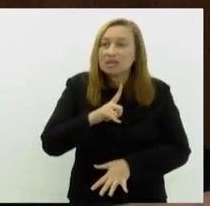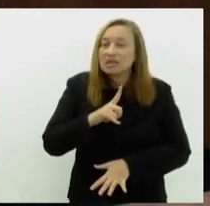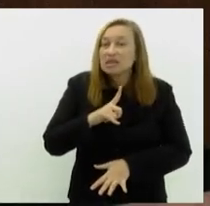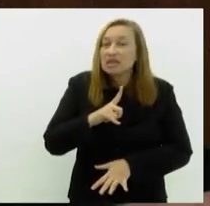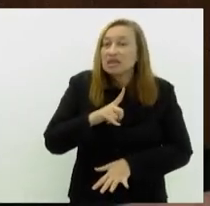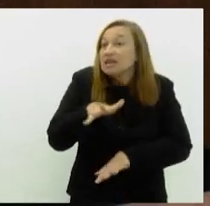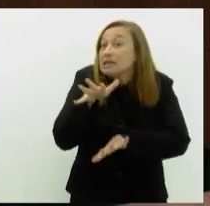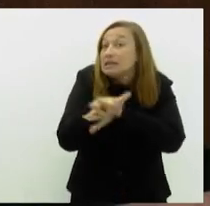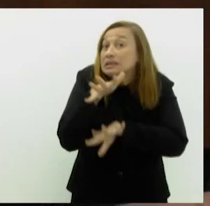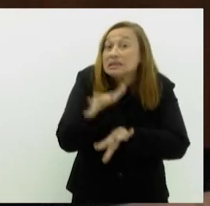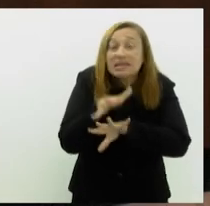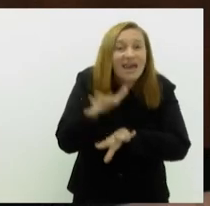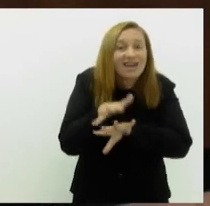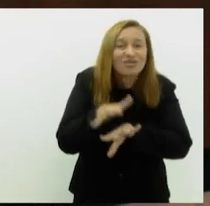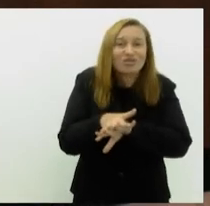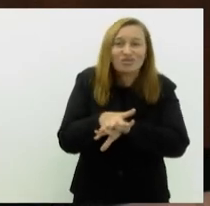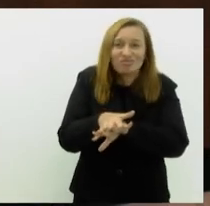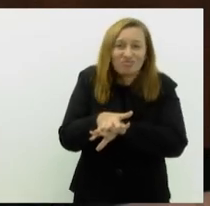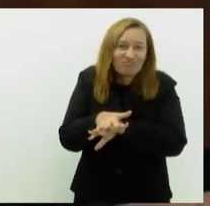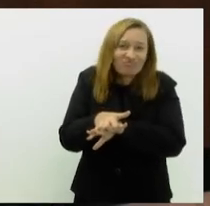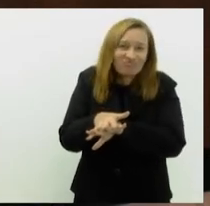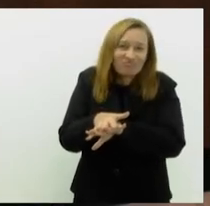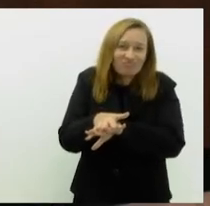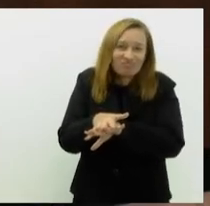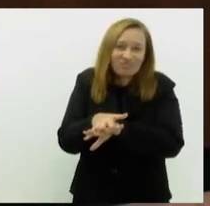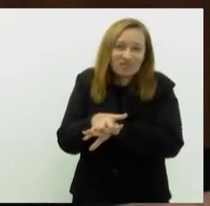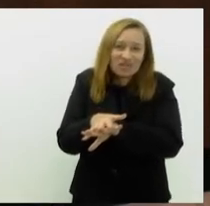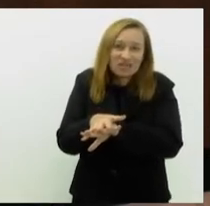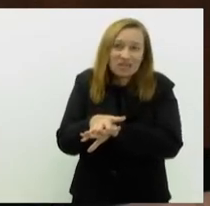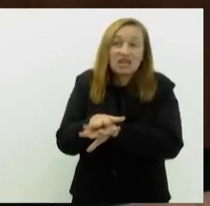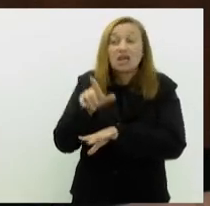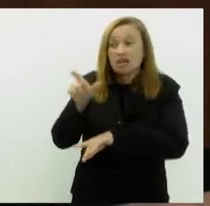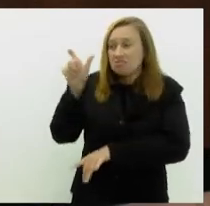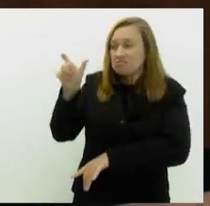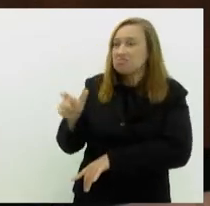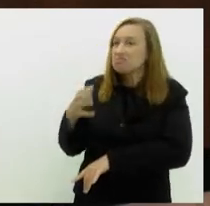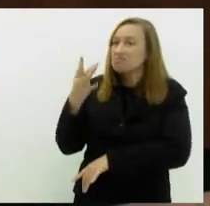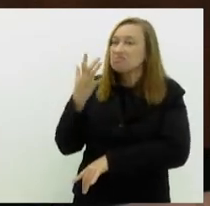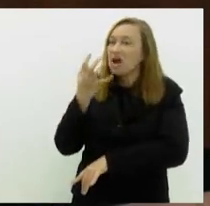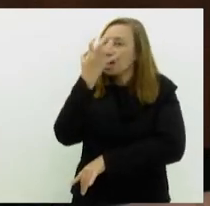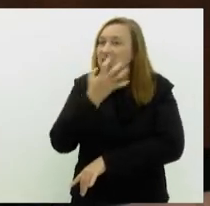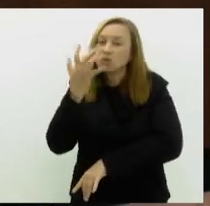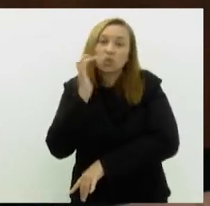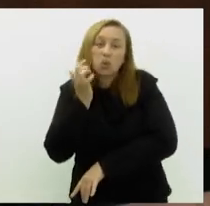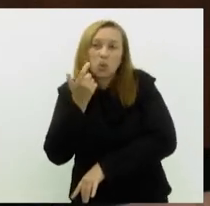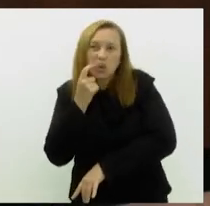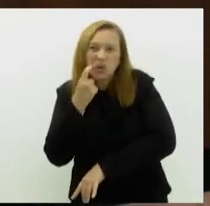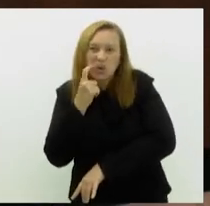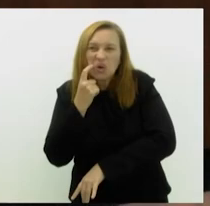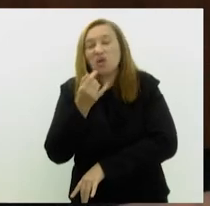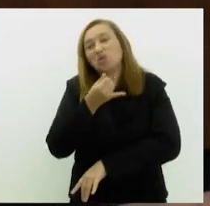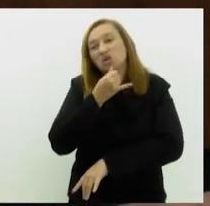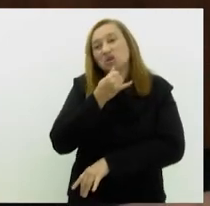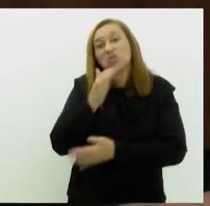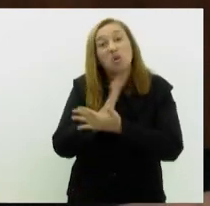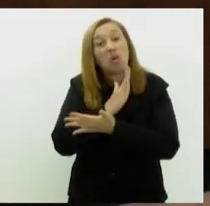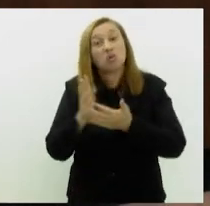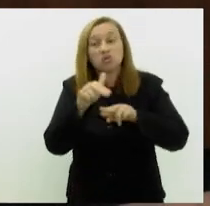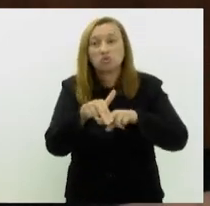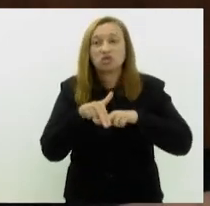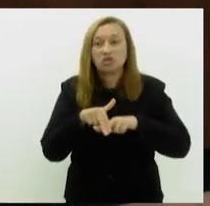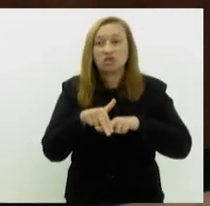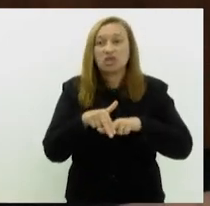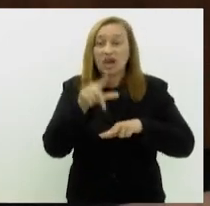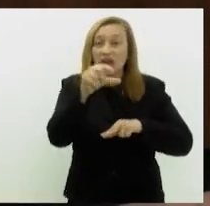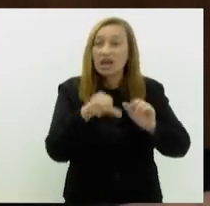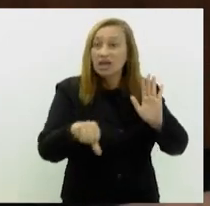impróprias, sobretudo para menores. E ali, a cantora, para mim, foi muito infeliz por alguns motivos. Um, que ela comete